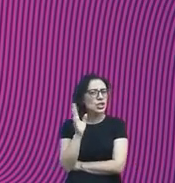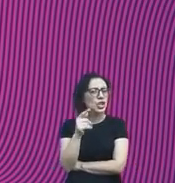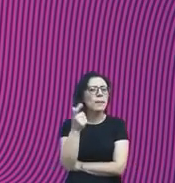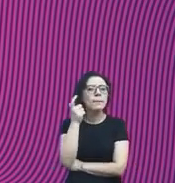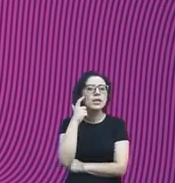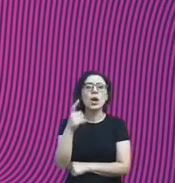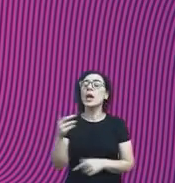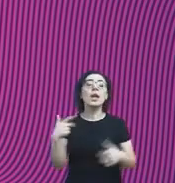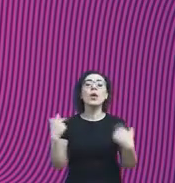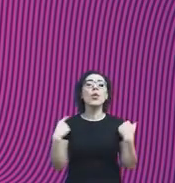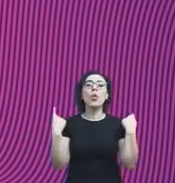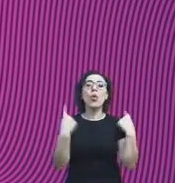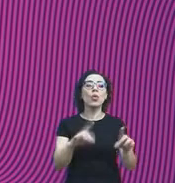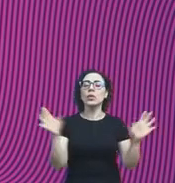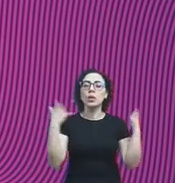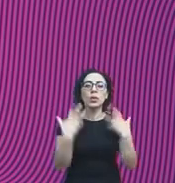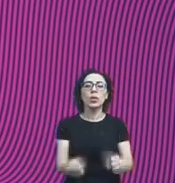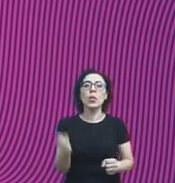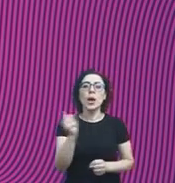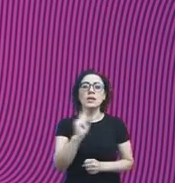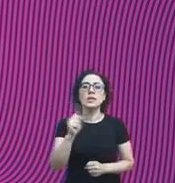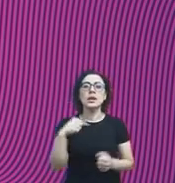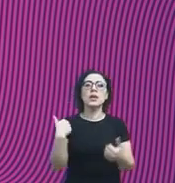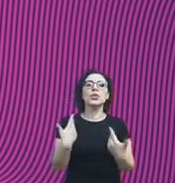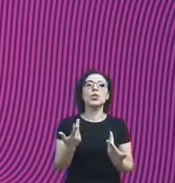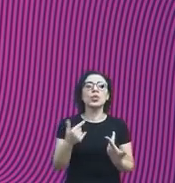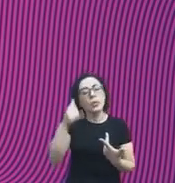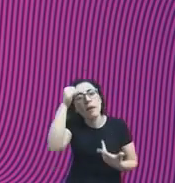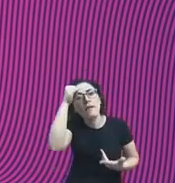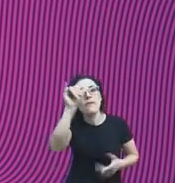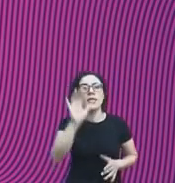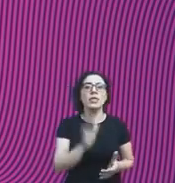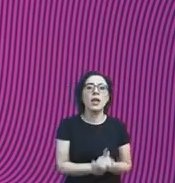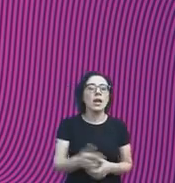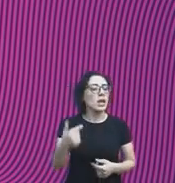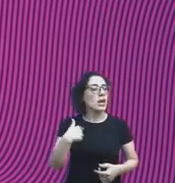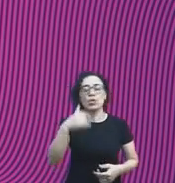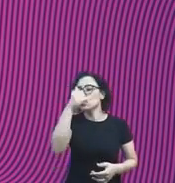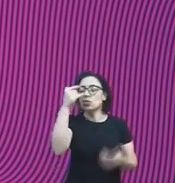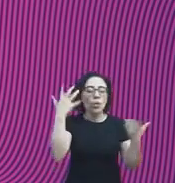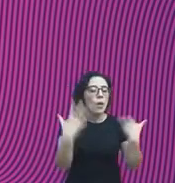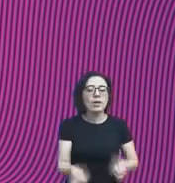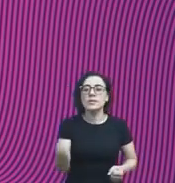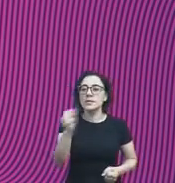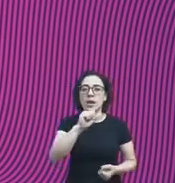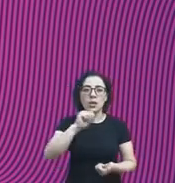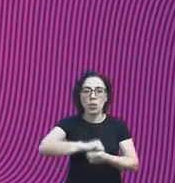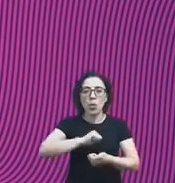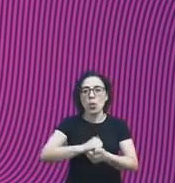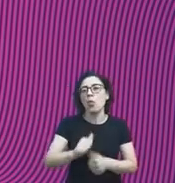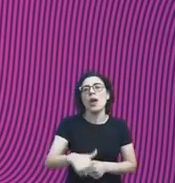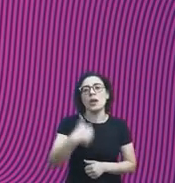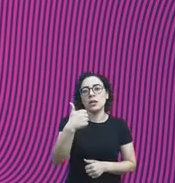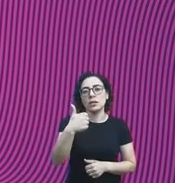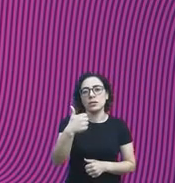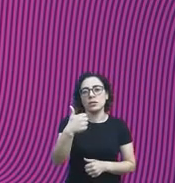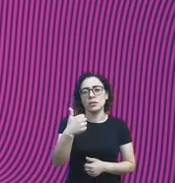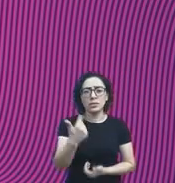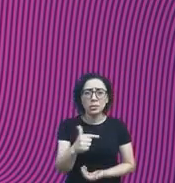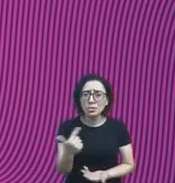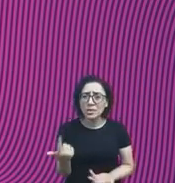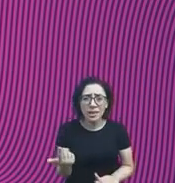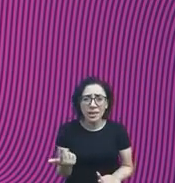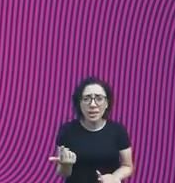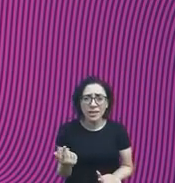a coordenação, sou contra a prevenção, sou contra a qualidade. Mas, meu Deus do céu, se todo mundo é a favor, por que que não está